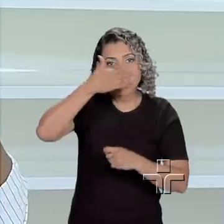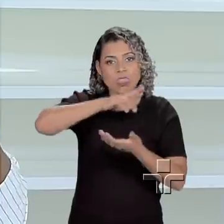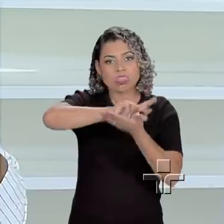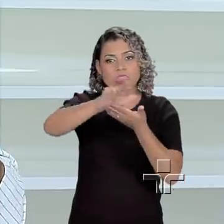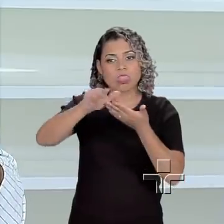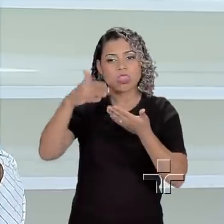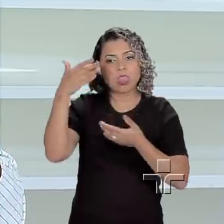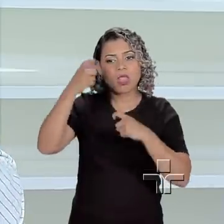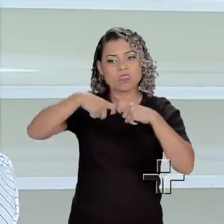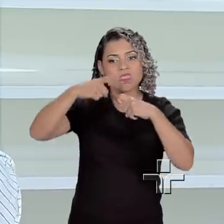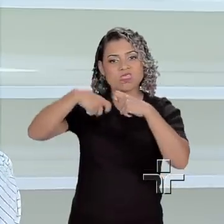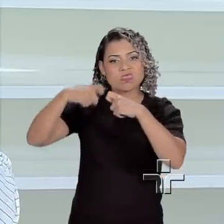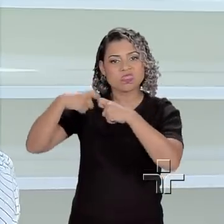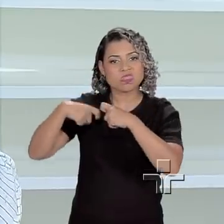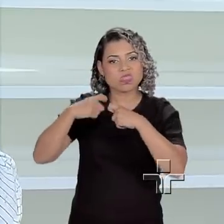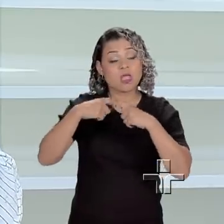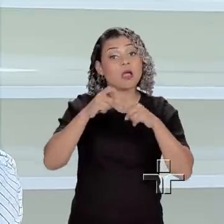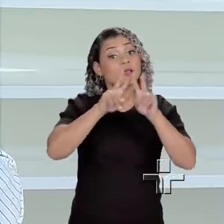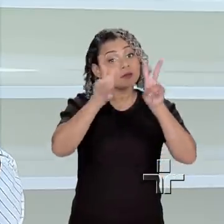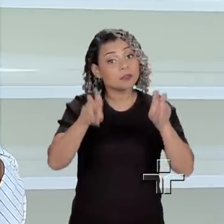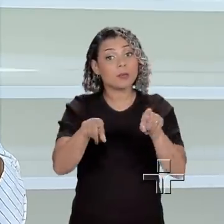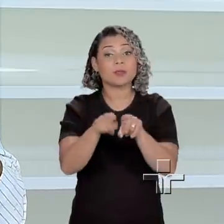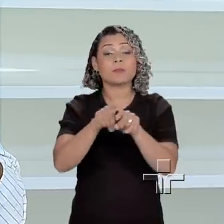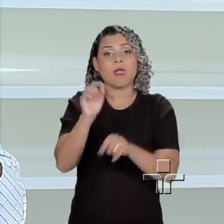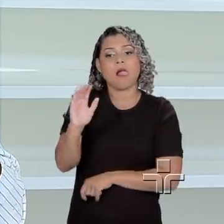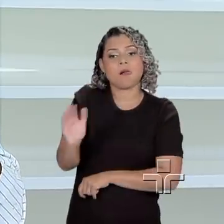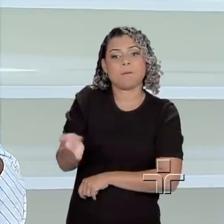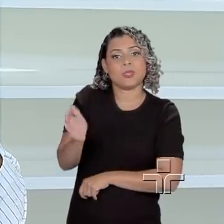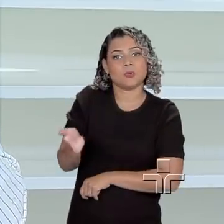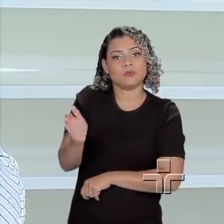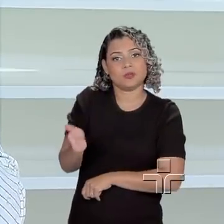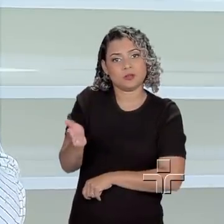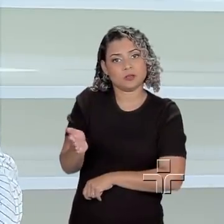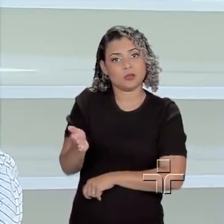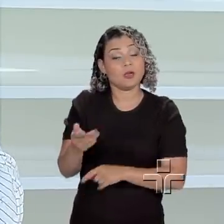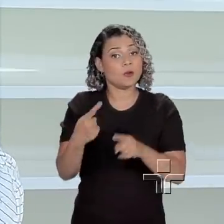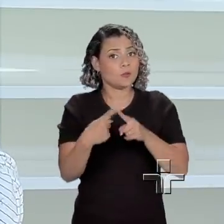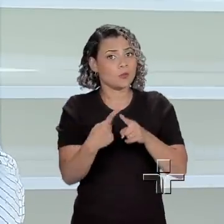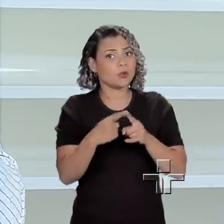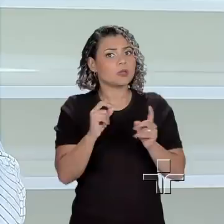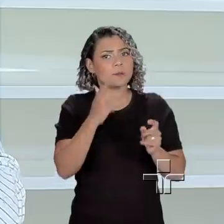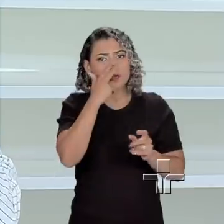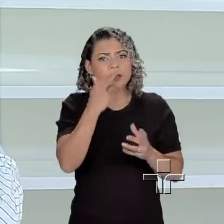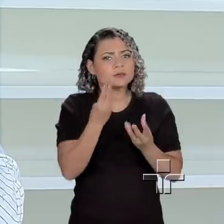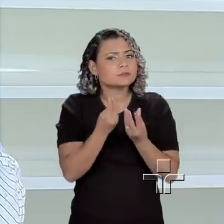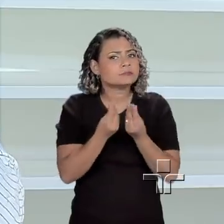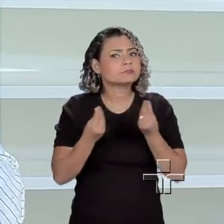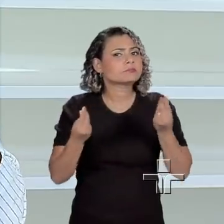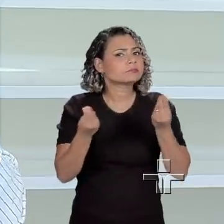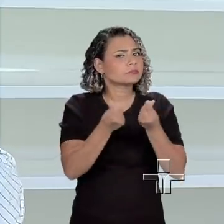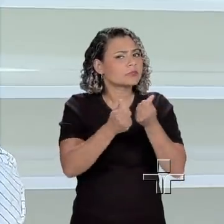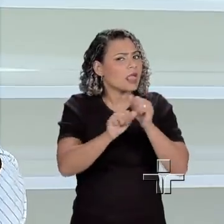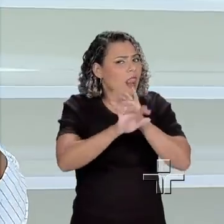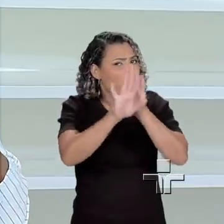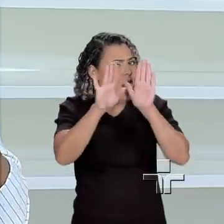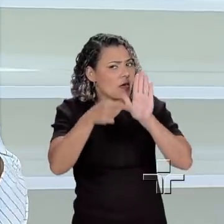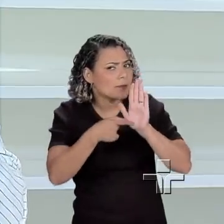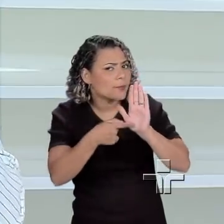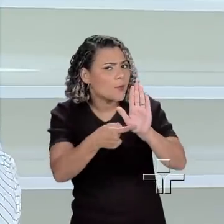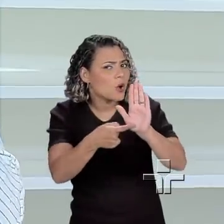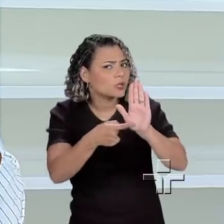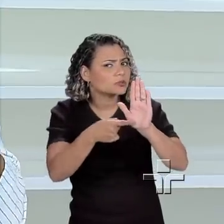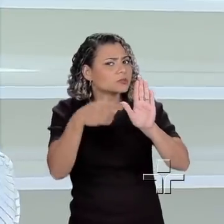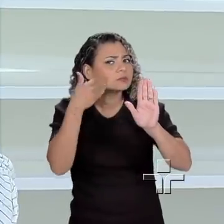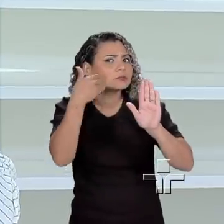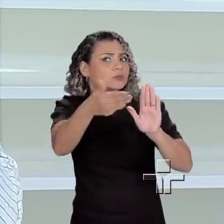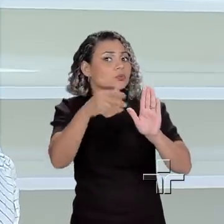Brasil é sobre pedofilia. Você não acha que, de uma certa forma sutil e subliminal, e colocando muitas vezes